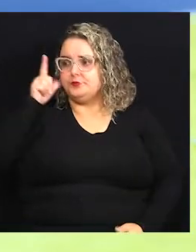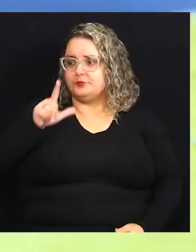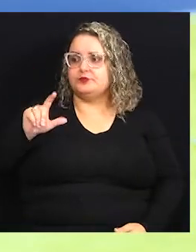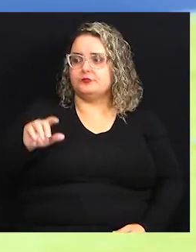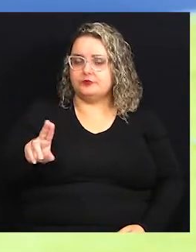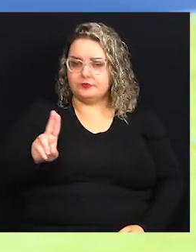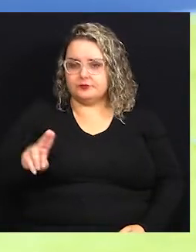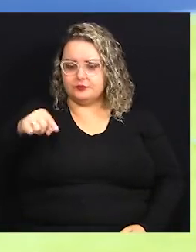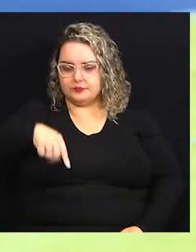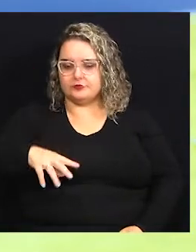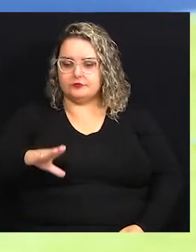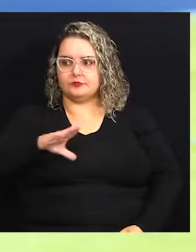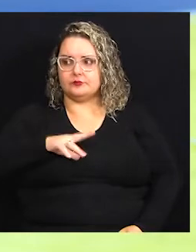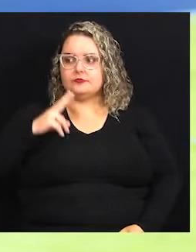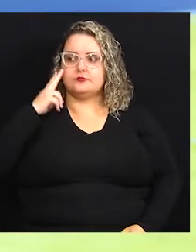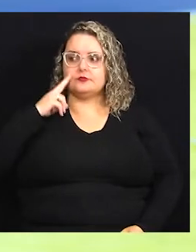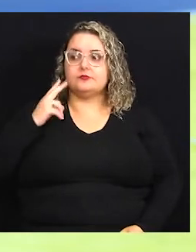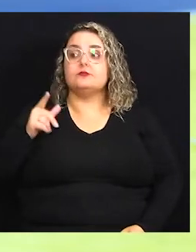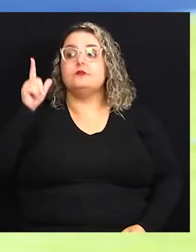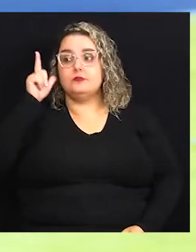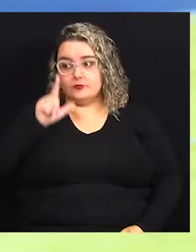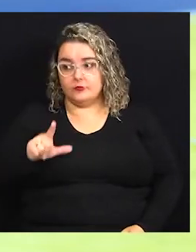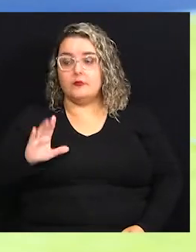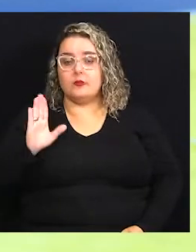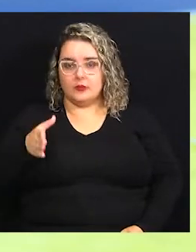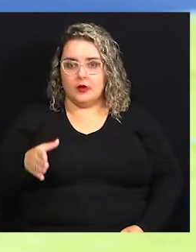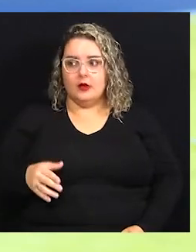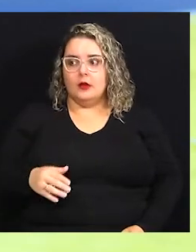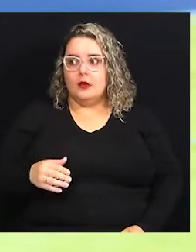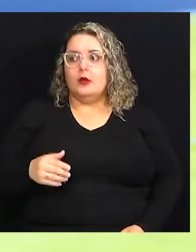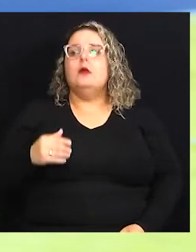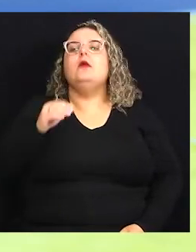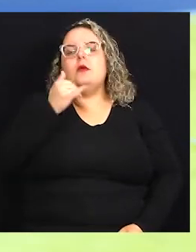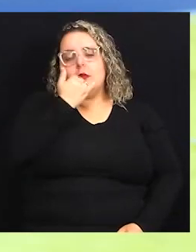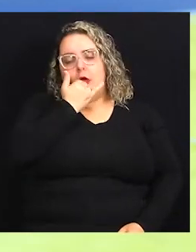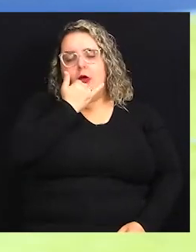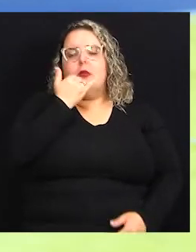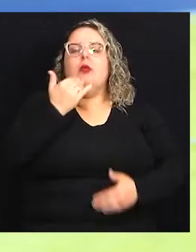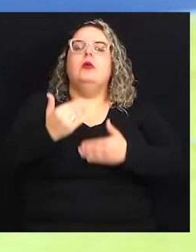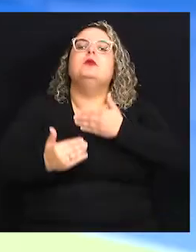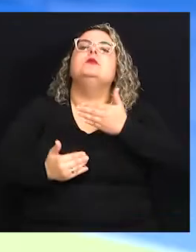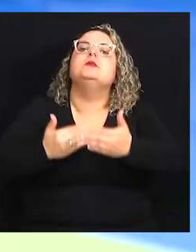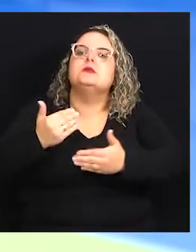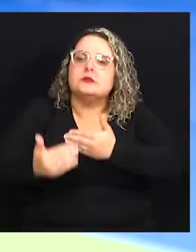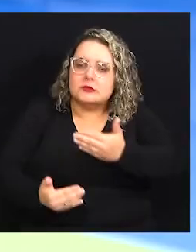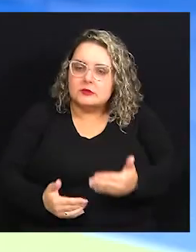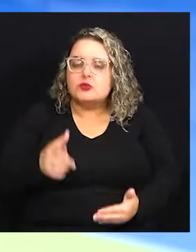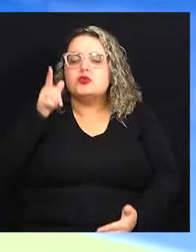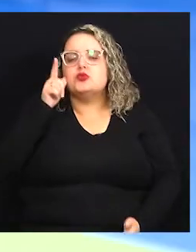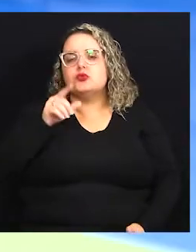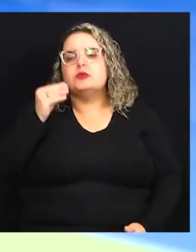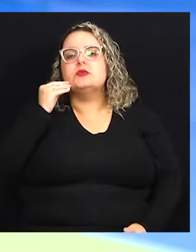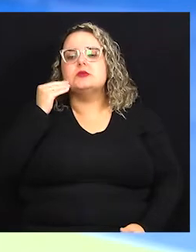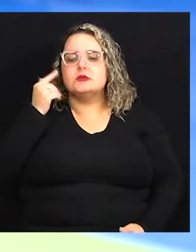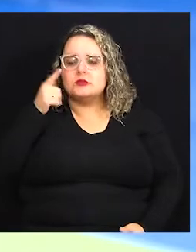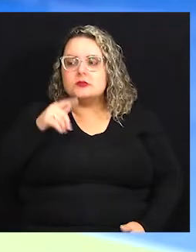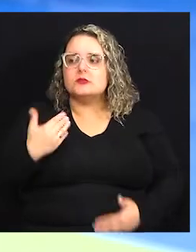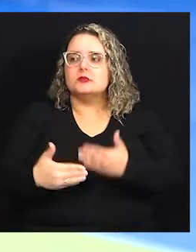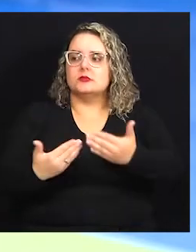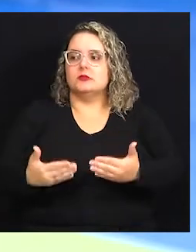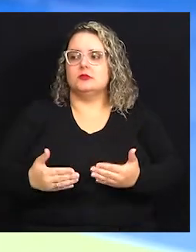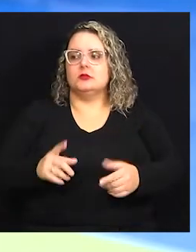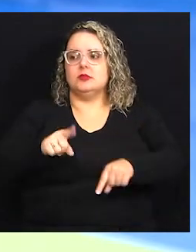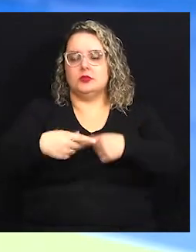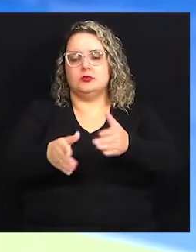conseguiram implementar aqui em Vinhedo as categorias? Consegui, já, a gente está conseguindo, a gente está entrando num acordo aí, né, para a